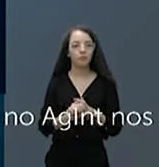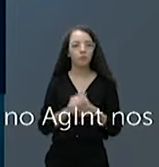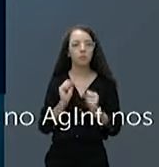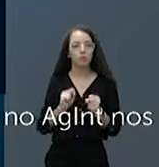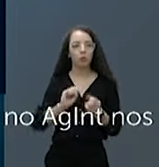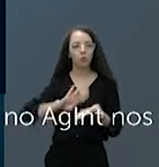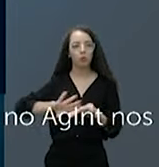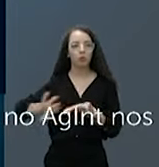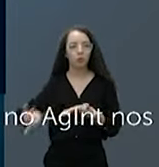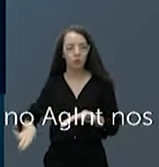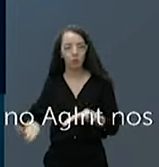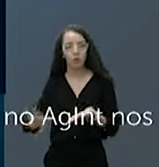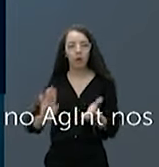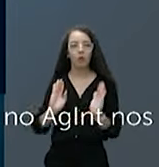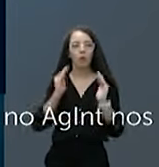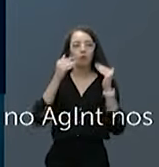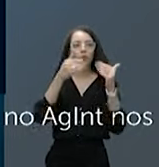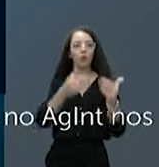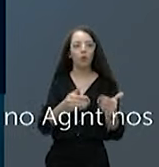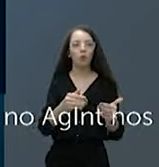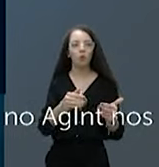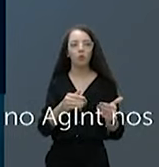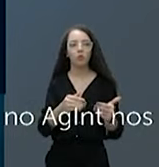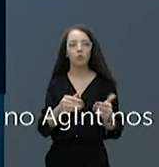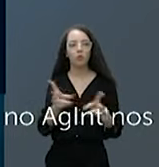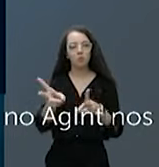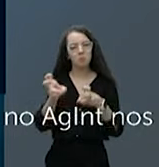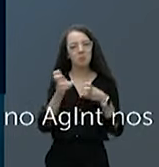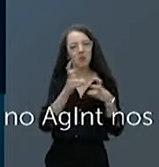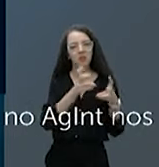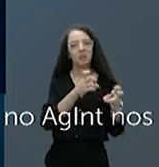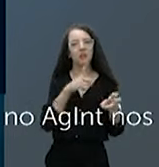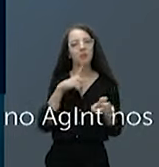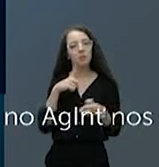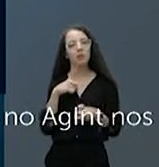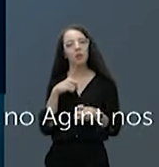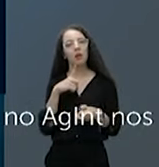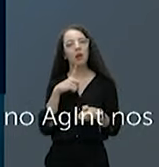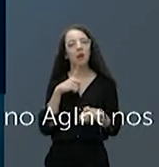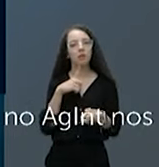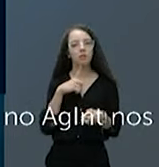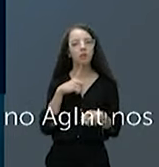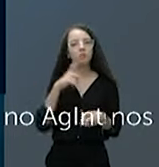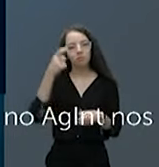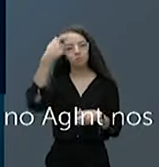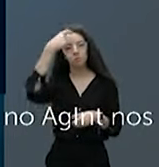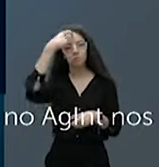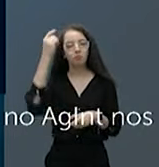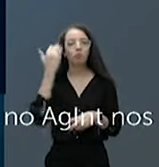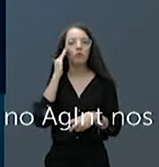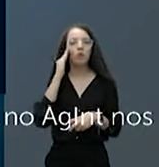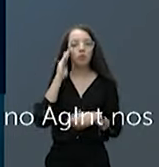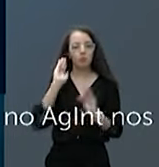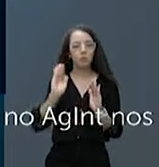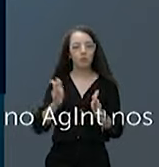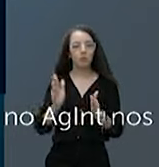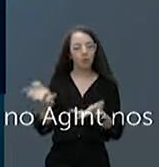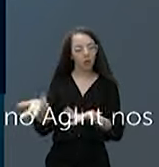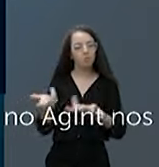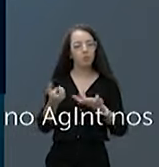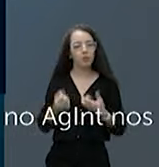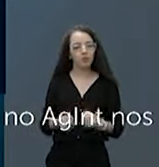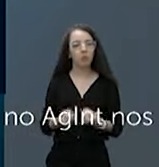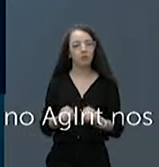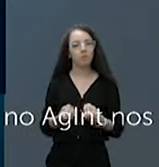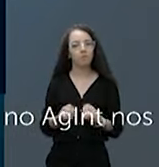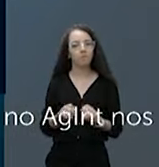destaque, e pelo que eu percebo, uhum. Assim, uma linha nessa, uma corrente nessa linha, então vou aderir. Então, muito obrigada,